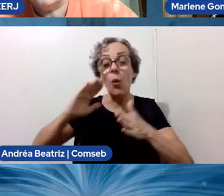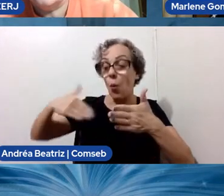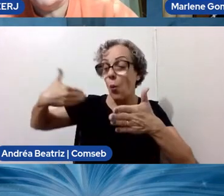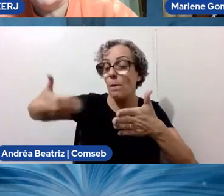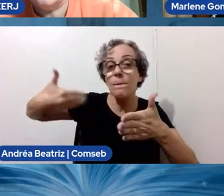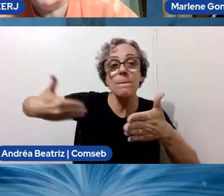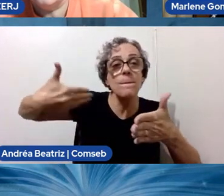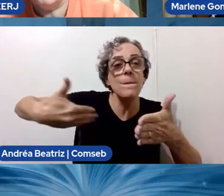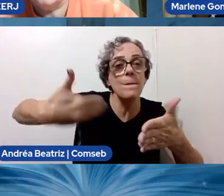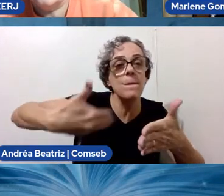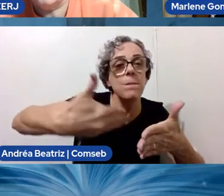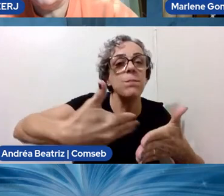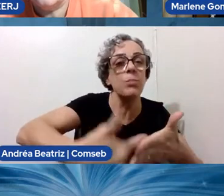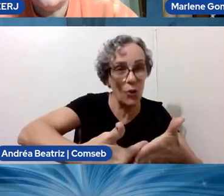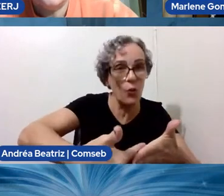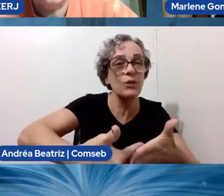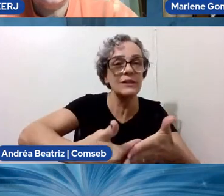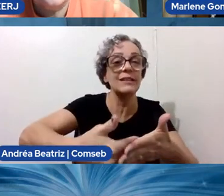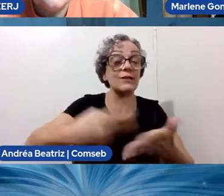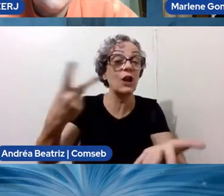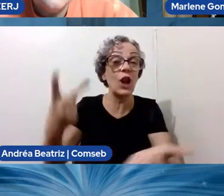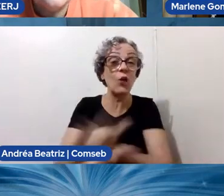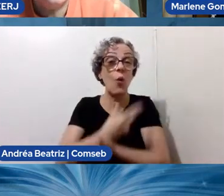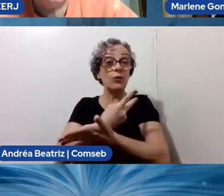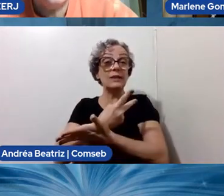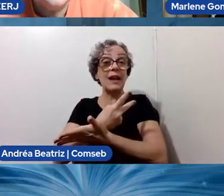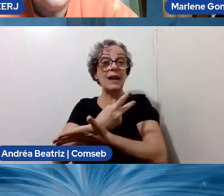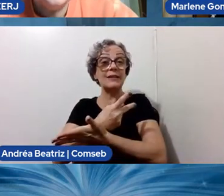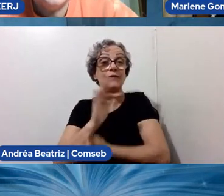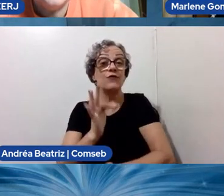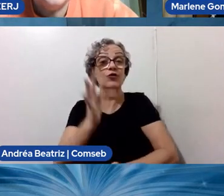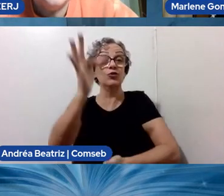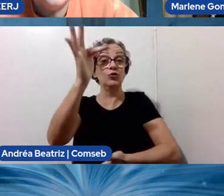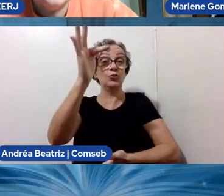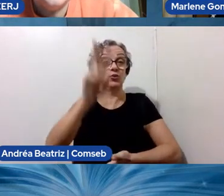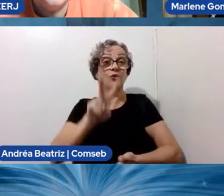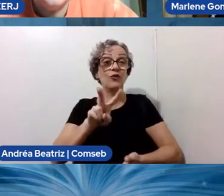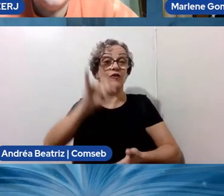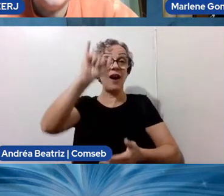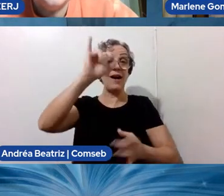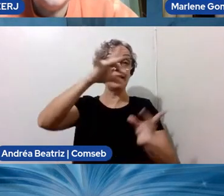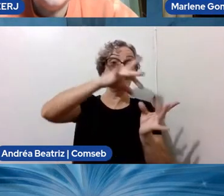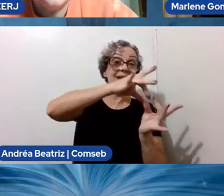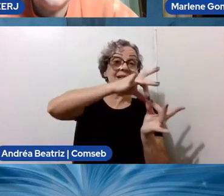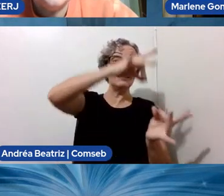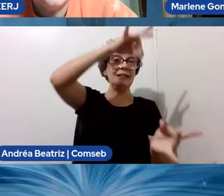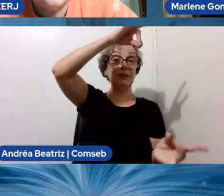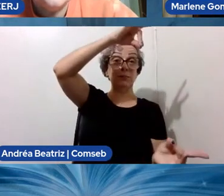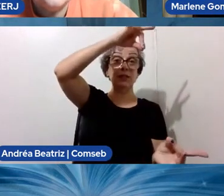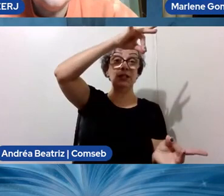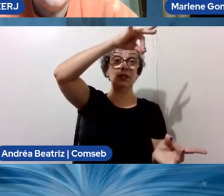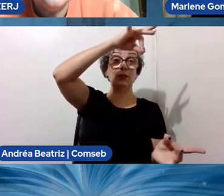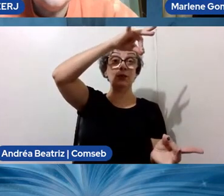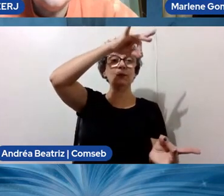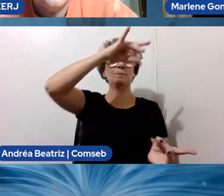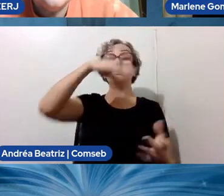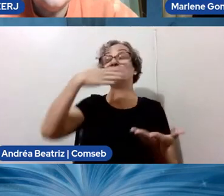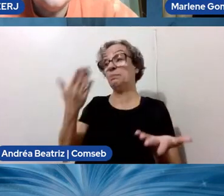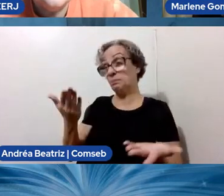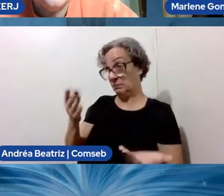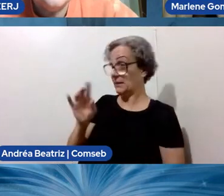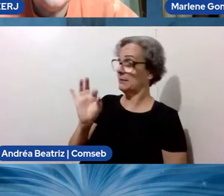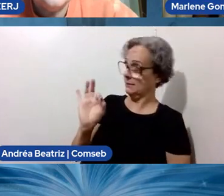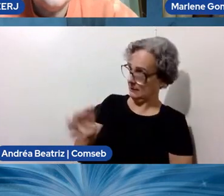mais tarde vai ser o espírito que vai habitar a condição humana, não é? Tudo bem, Marlene? E é aquilo que a gente disse, que